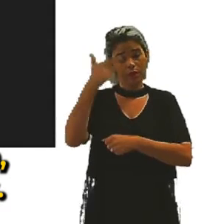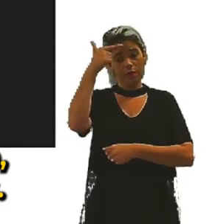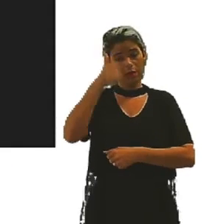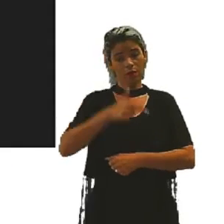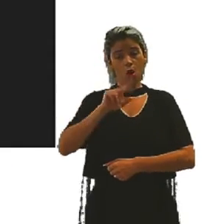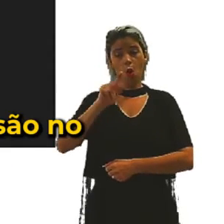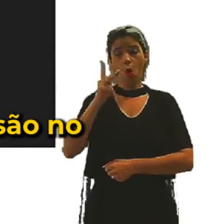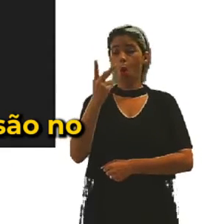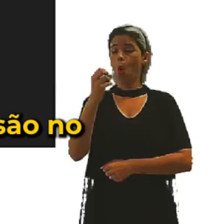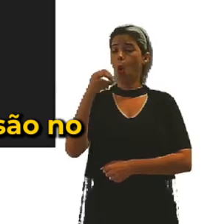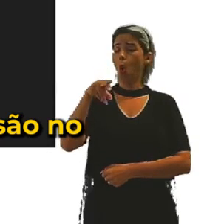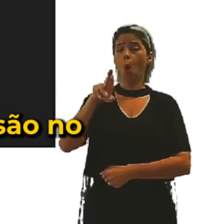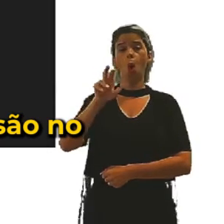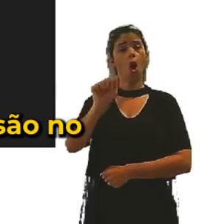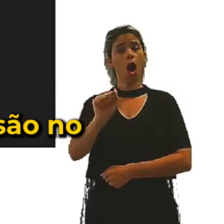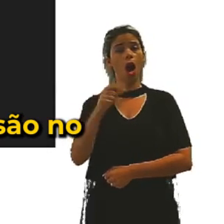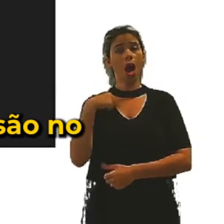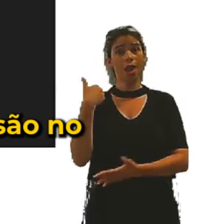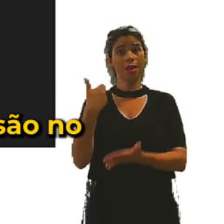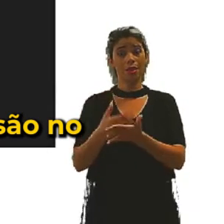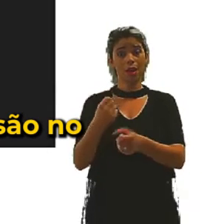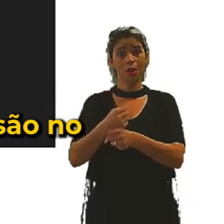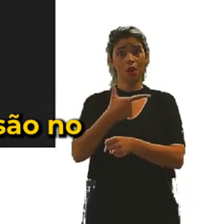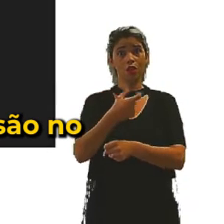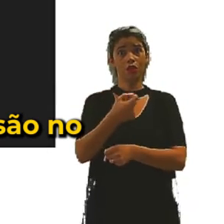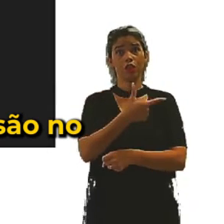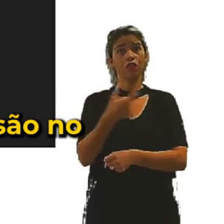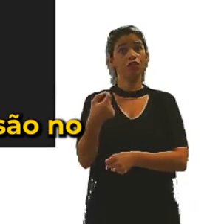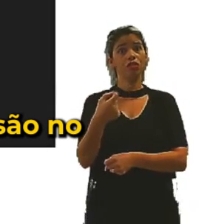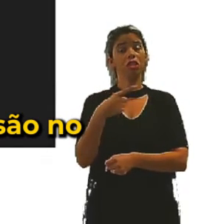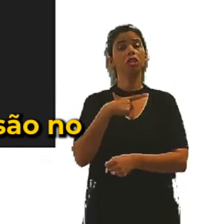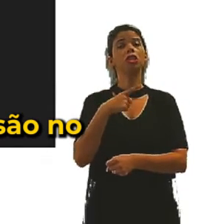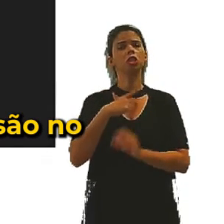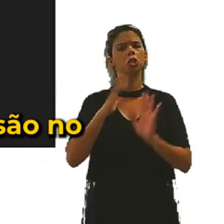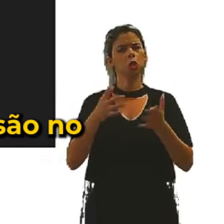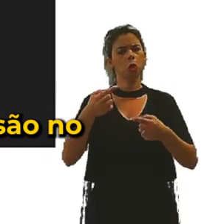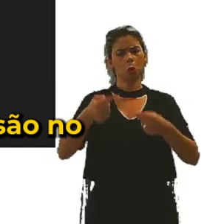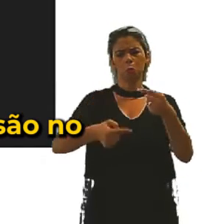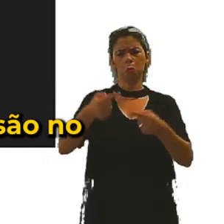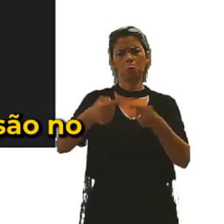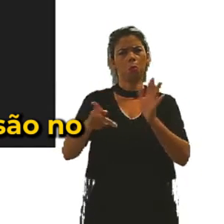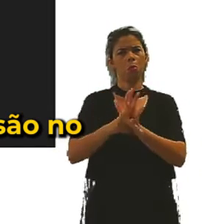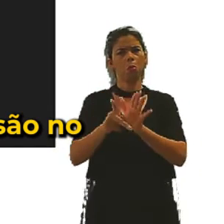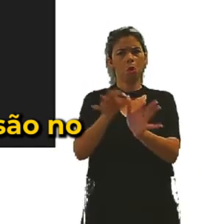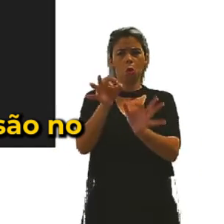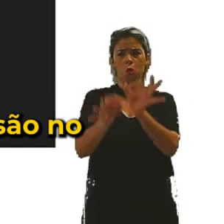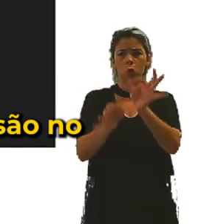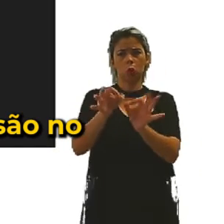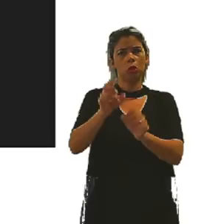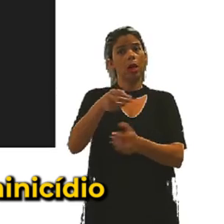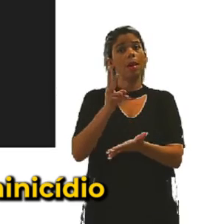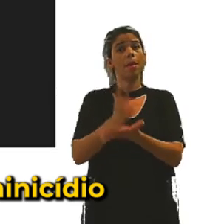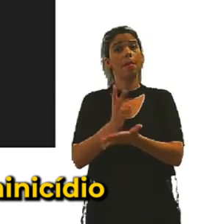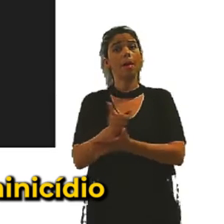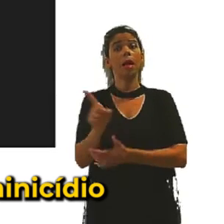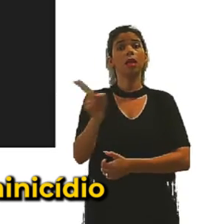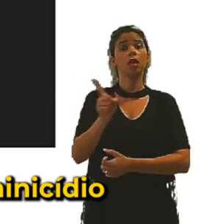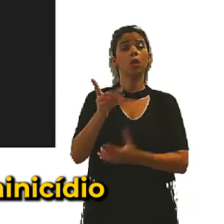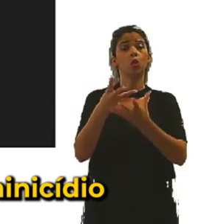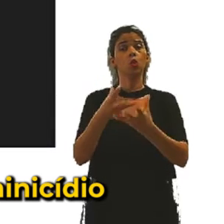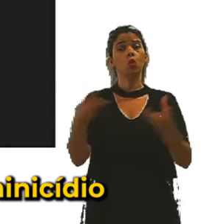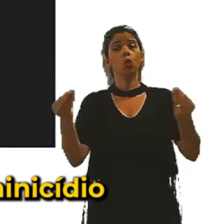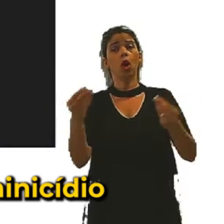tribunais pátrios, até o ano de 2020, quando vimos, né, a discussão no Supremo Tribunal Federal se seria mantida ou não a